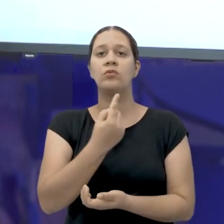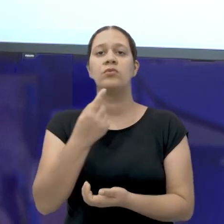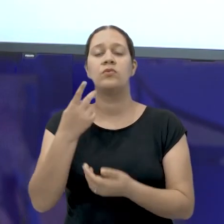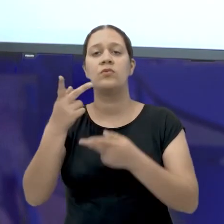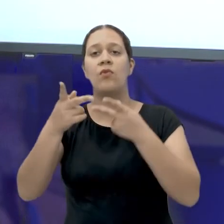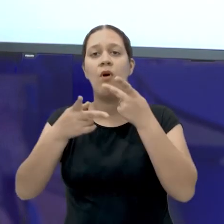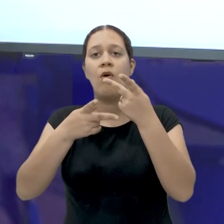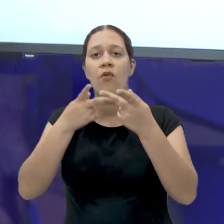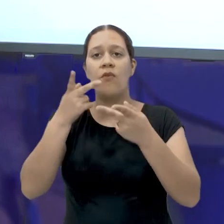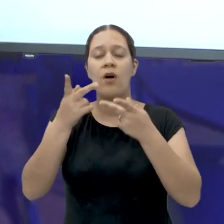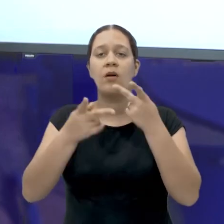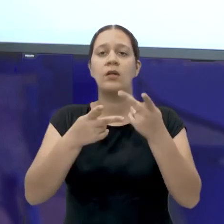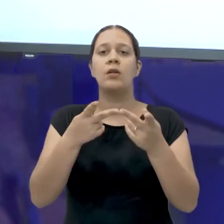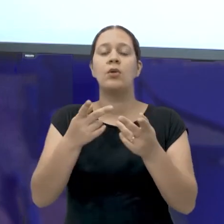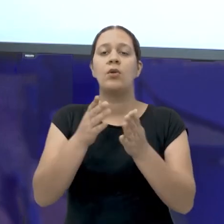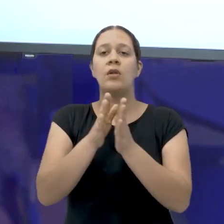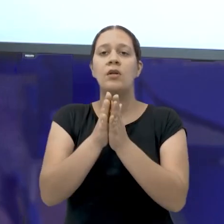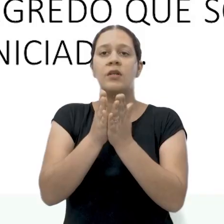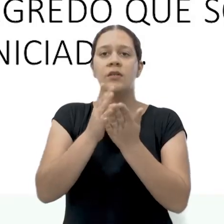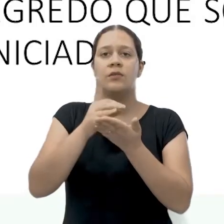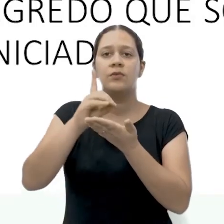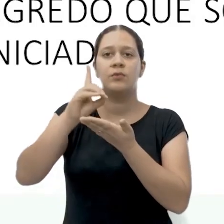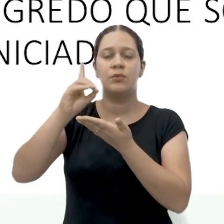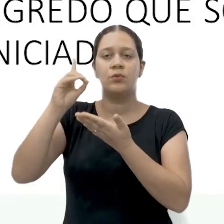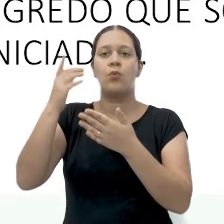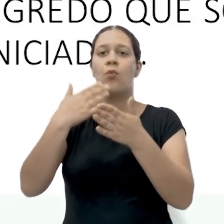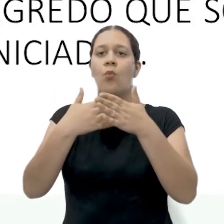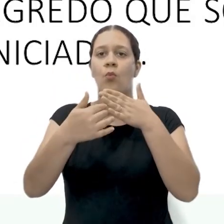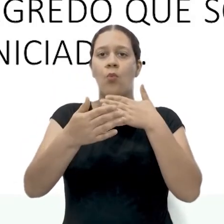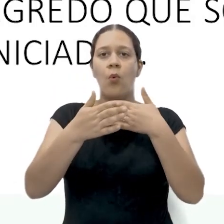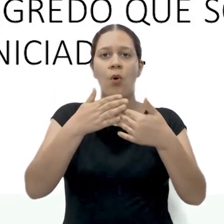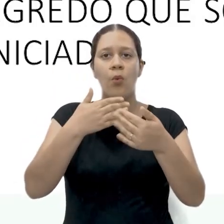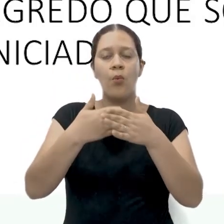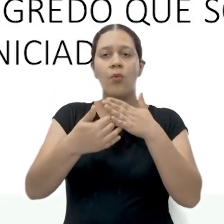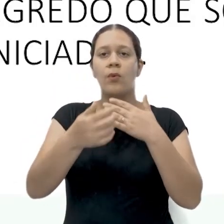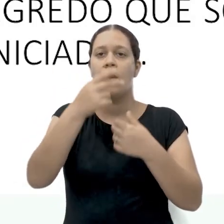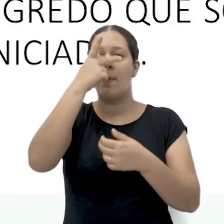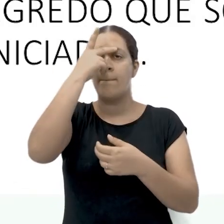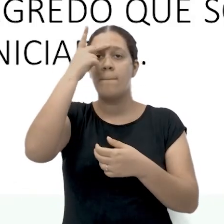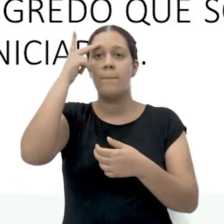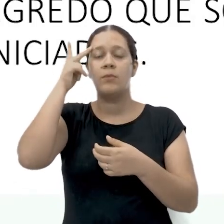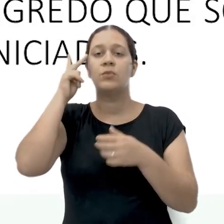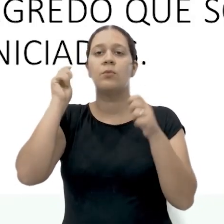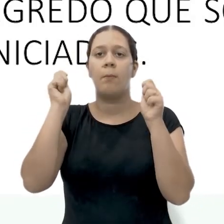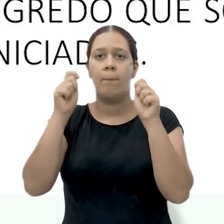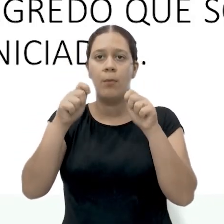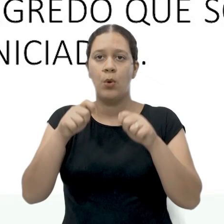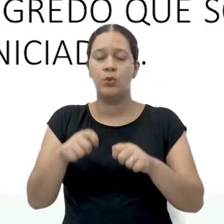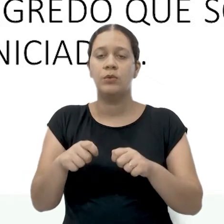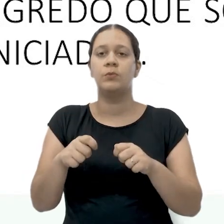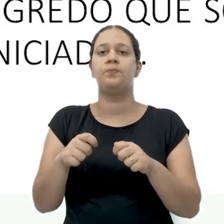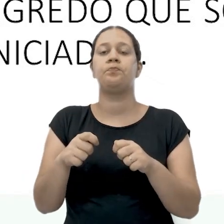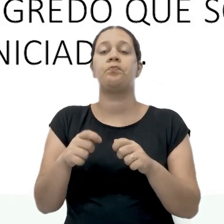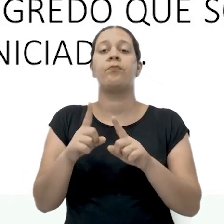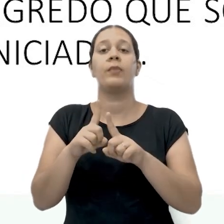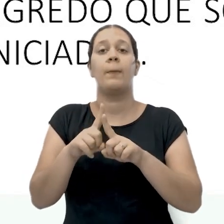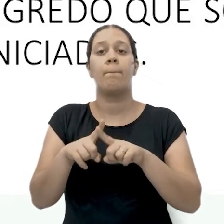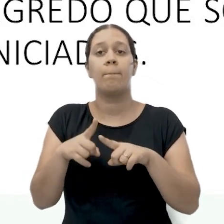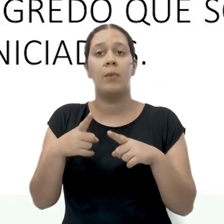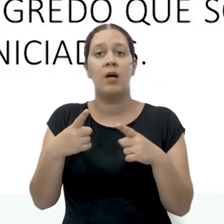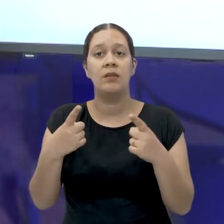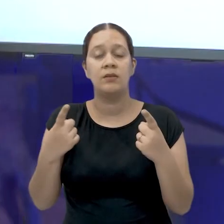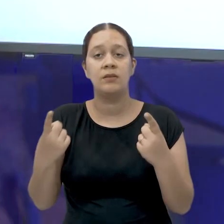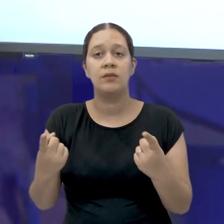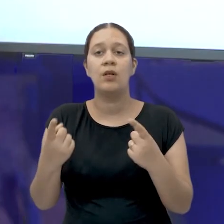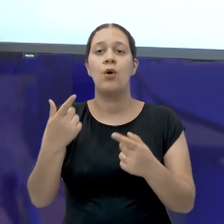há livros como a Bíblia, por exemplo, que qualquer pessoa pode ter acesso, pode conhecer. No entanto,